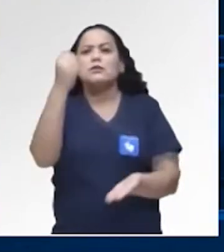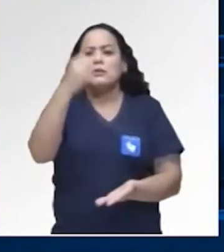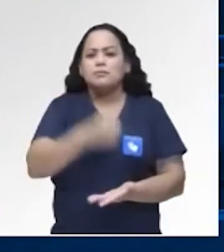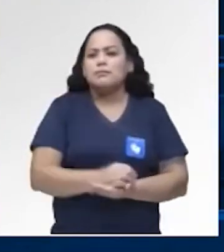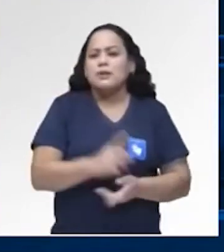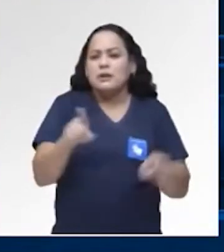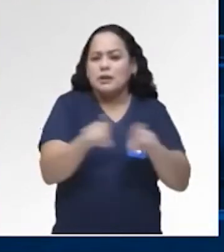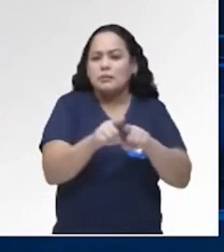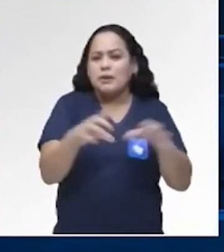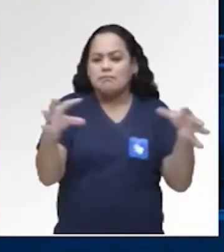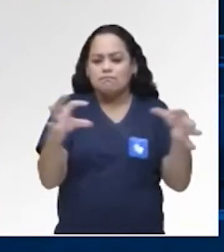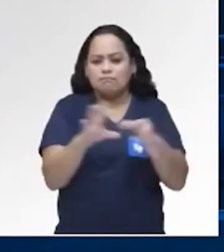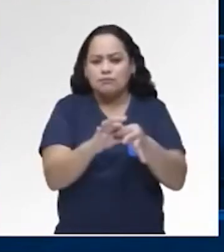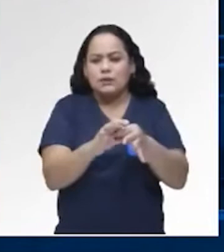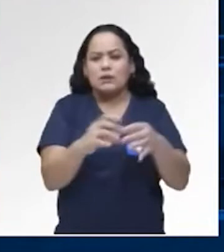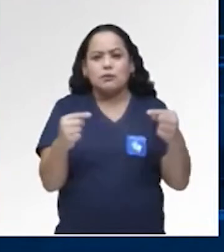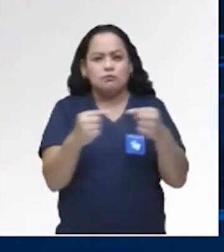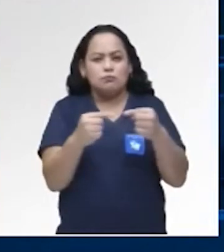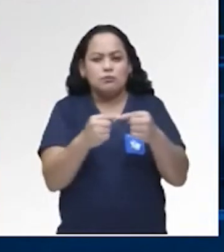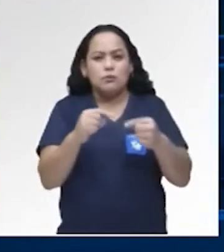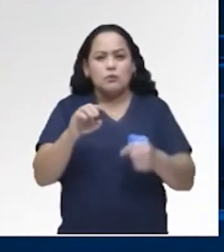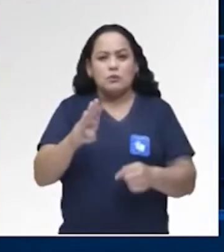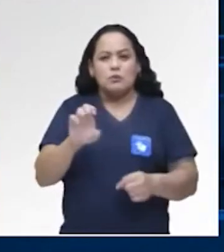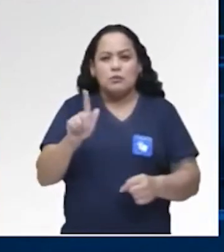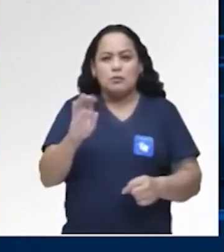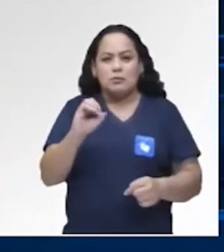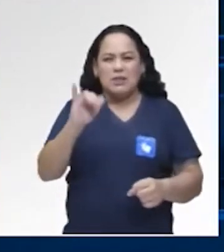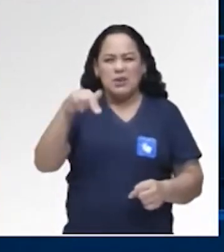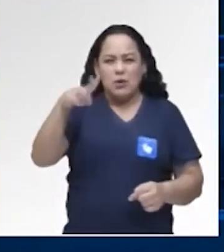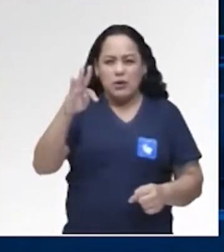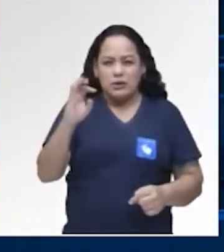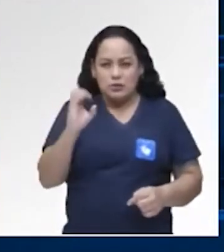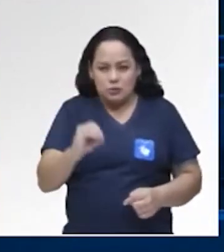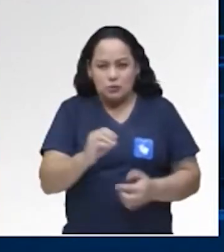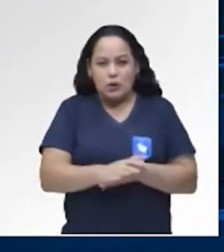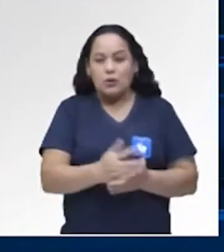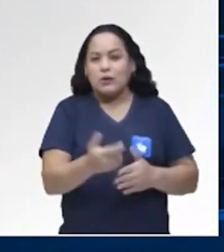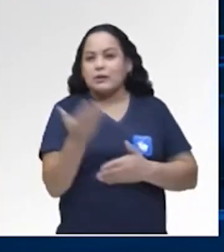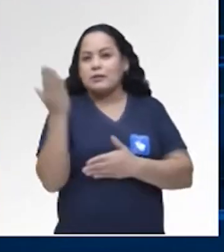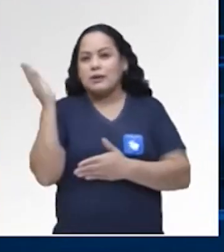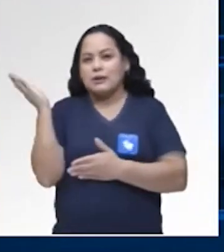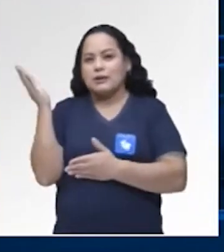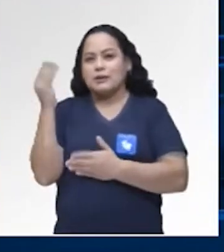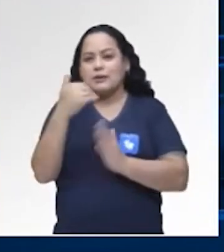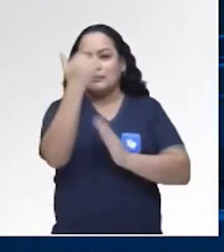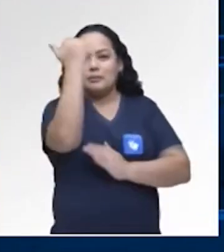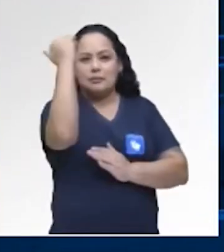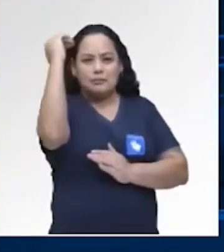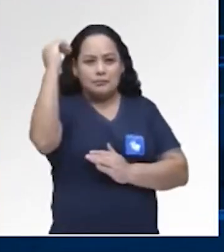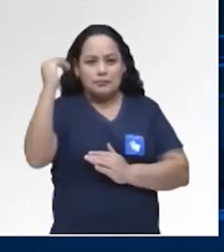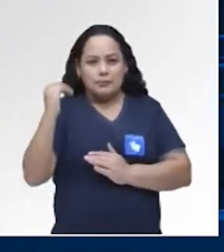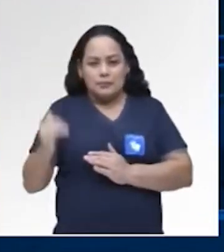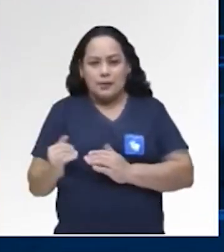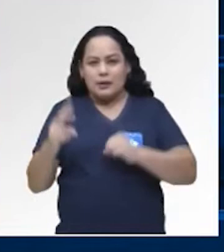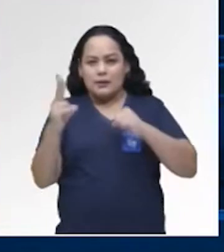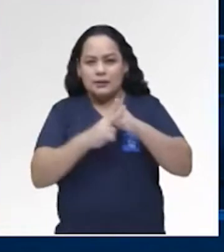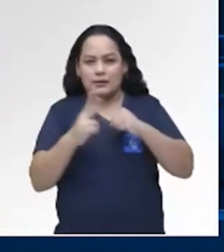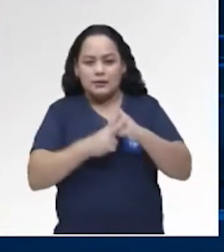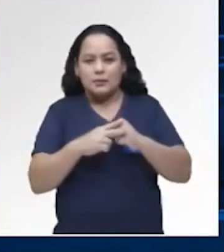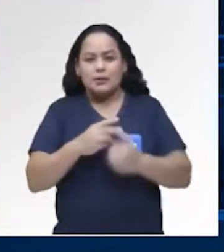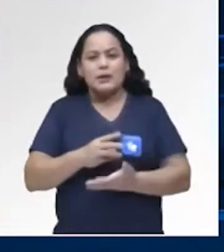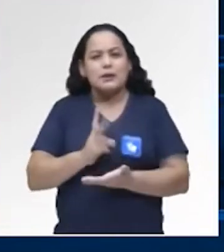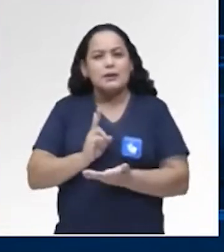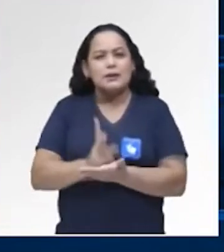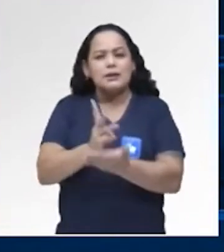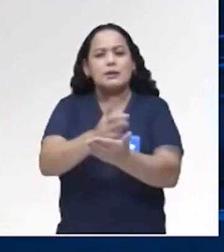ao be going to. Olha só. Verb list é uma lista de verbos, então. É importante vocês sempre anotarem os verbos,